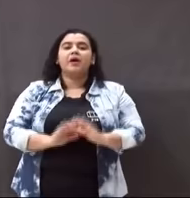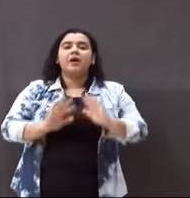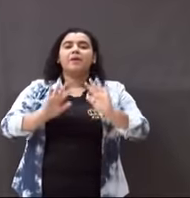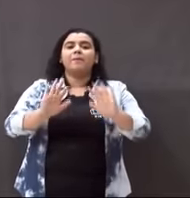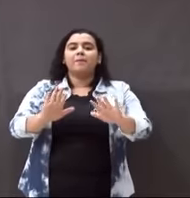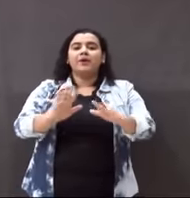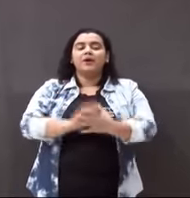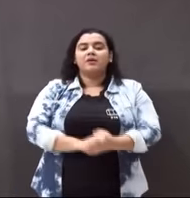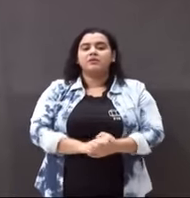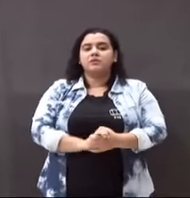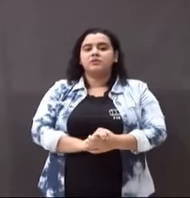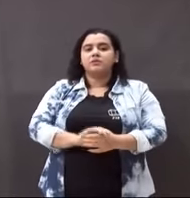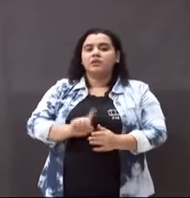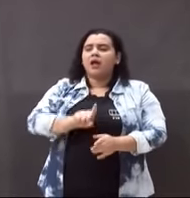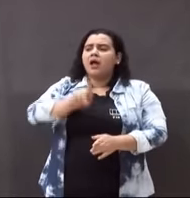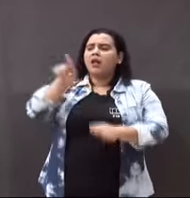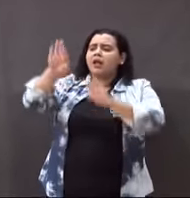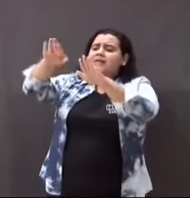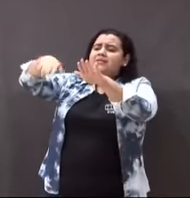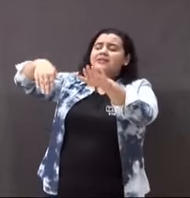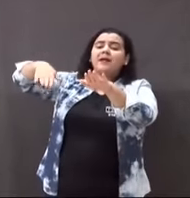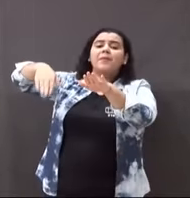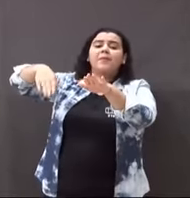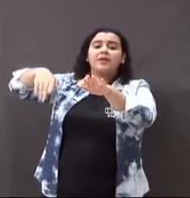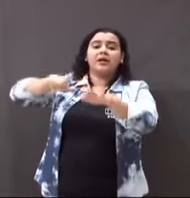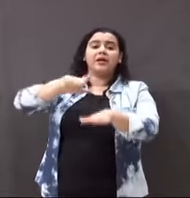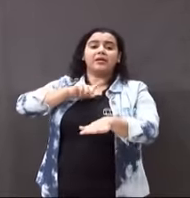tinha o barco de Pedro e o